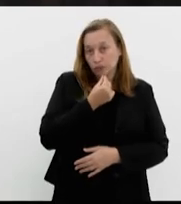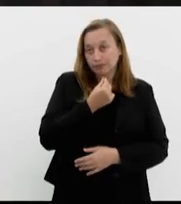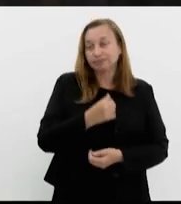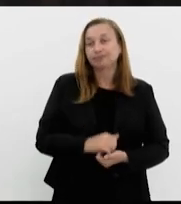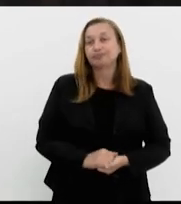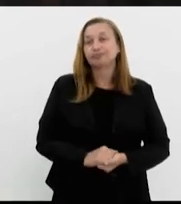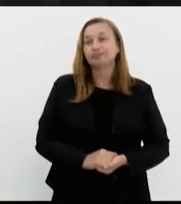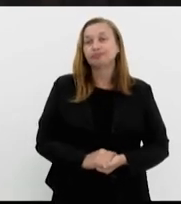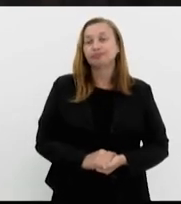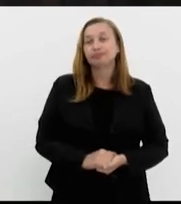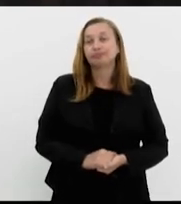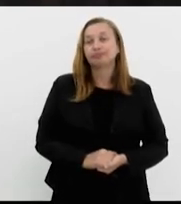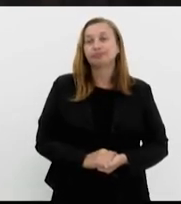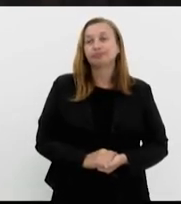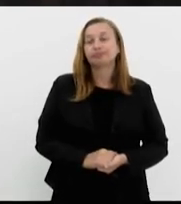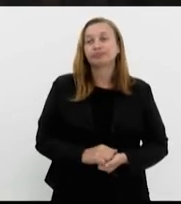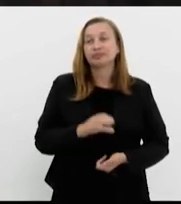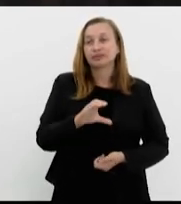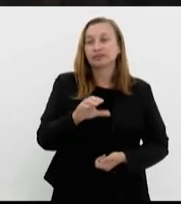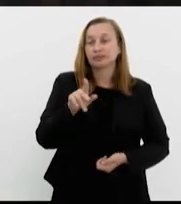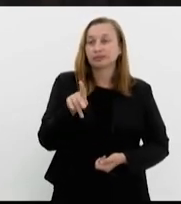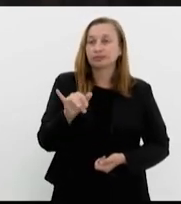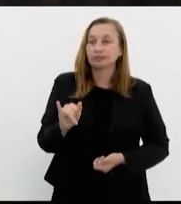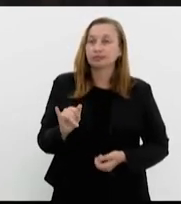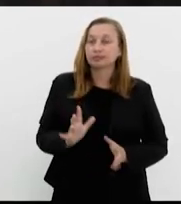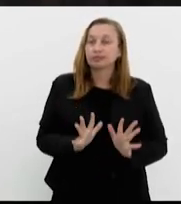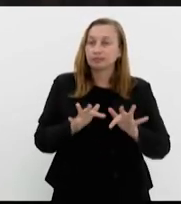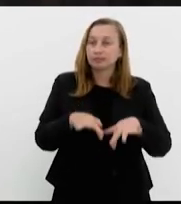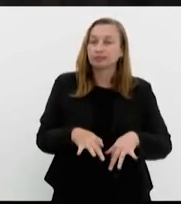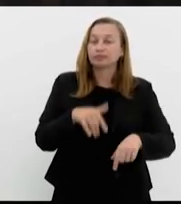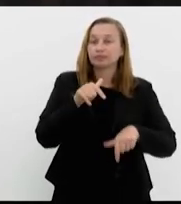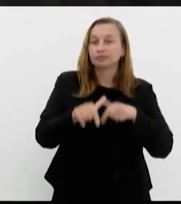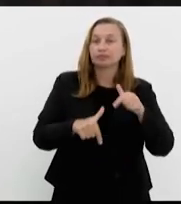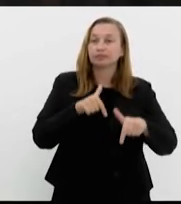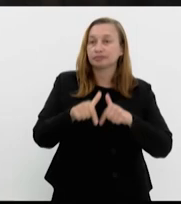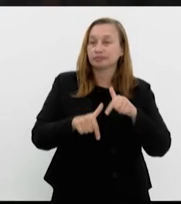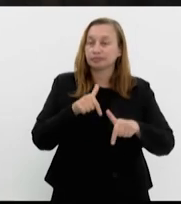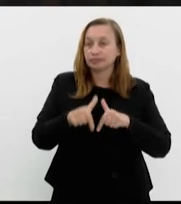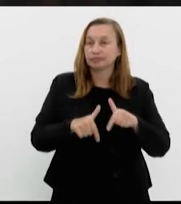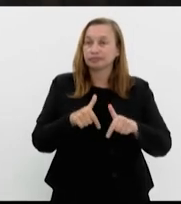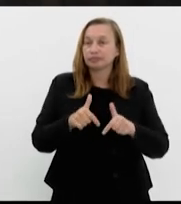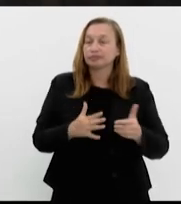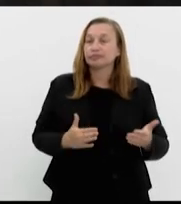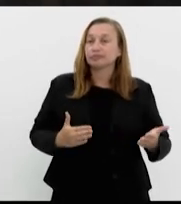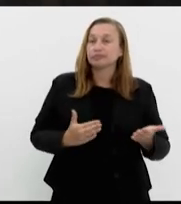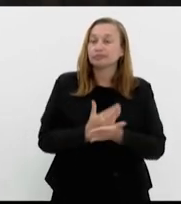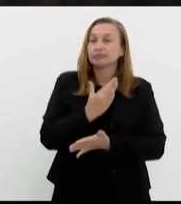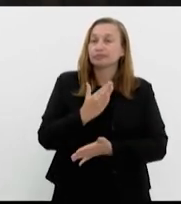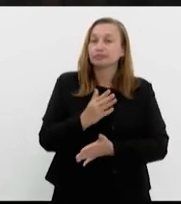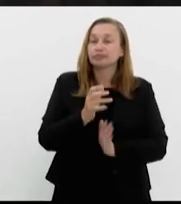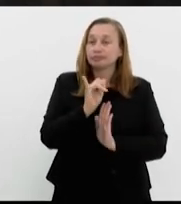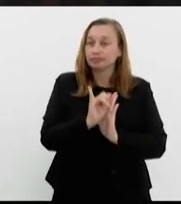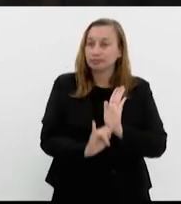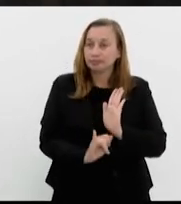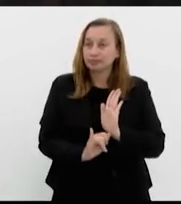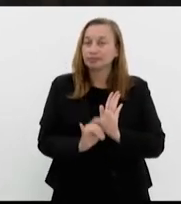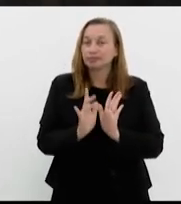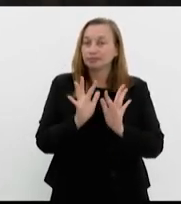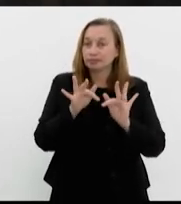parte, da CPI que encerrou seus trabalhos, aprovando o relatório